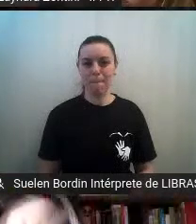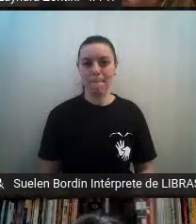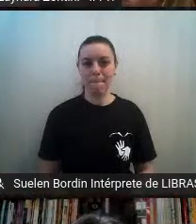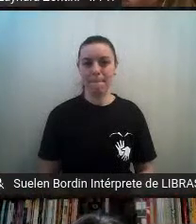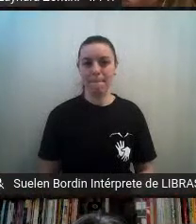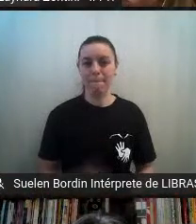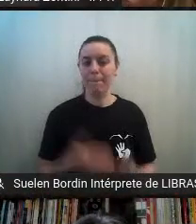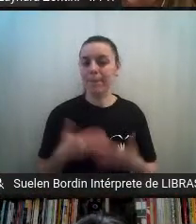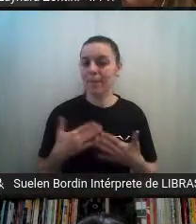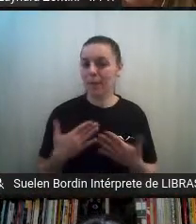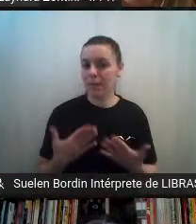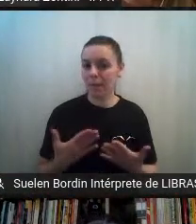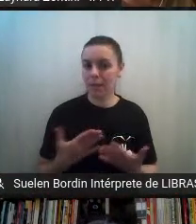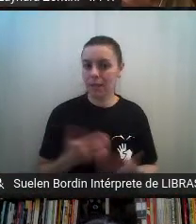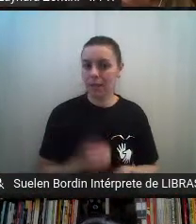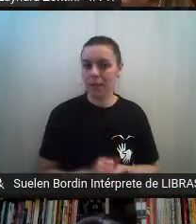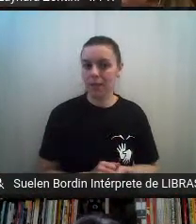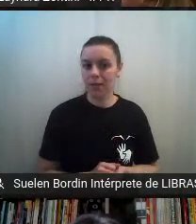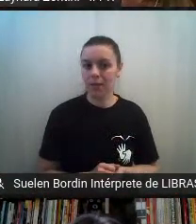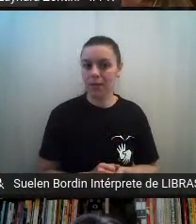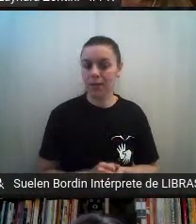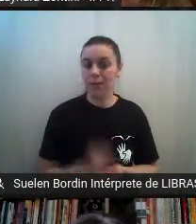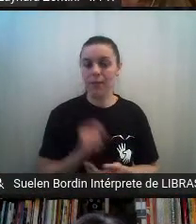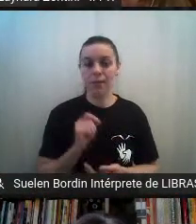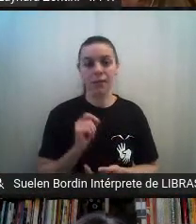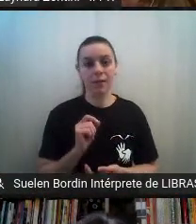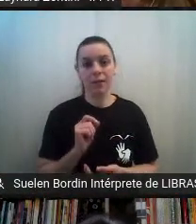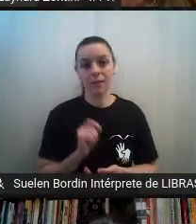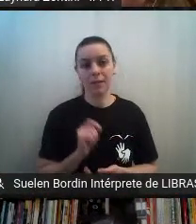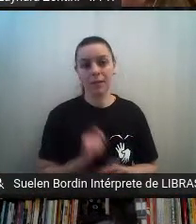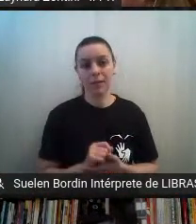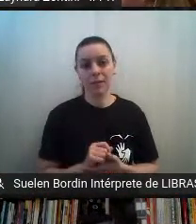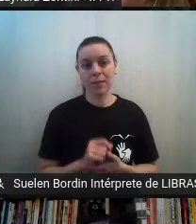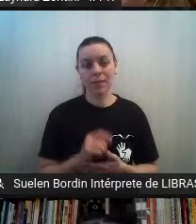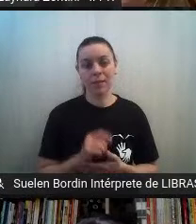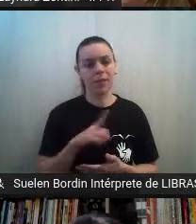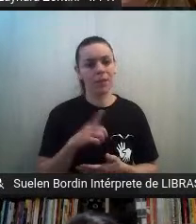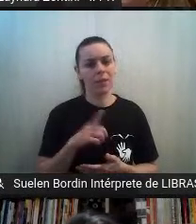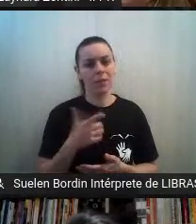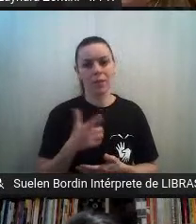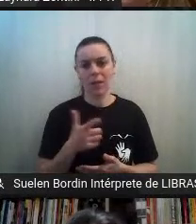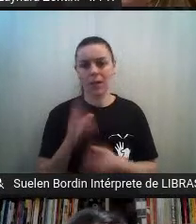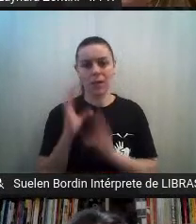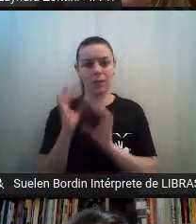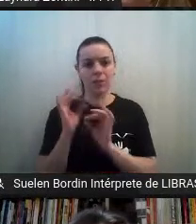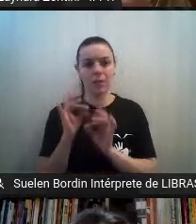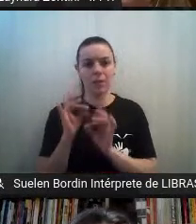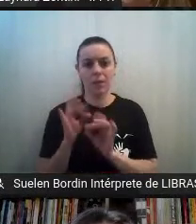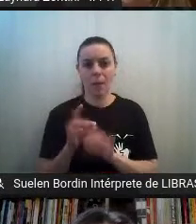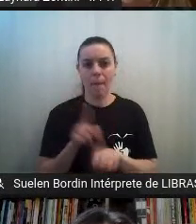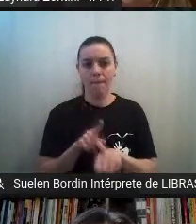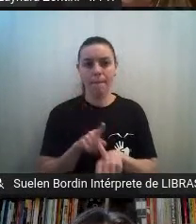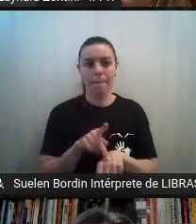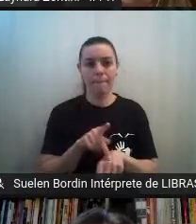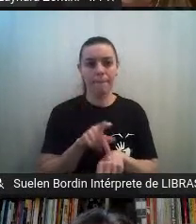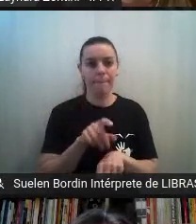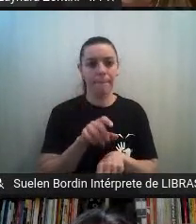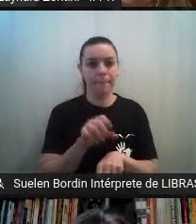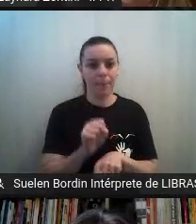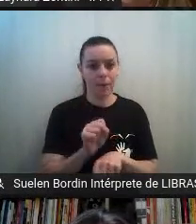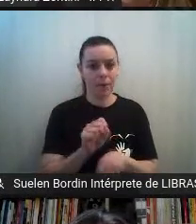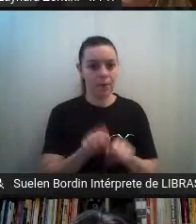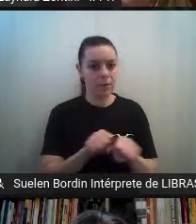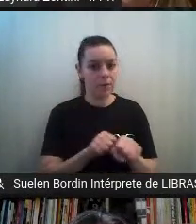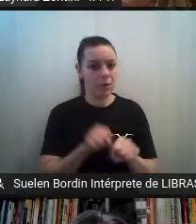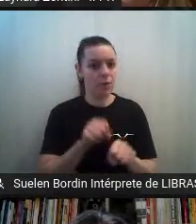Então, ainda não entrei especificamente, né, numa pós-graduação ainda, né? Eu ainda estou no espaço de